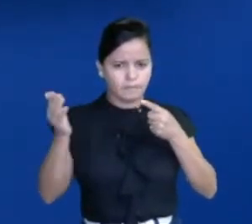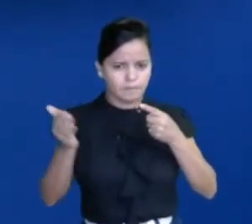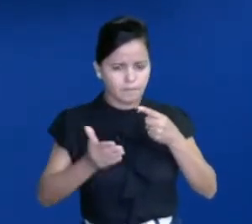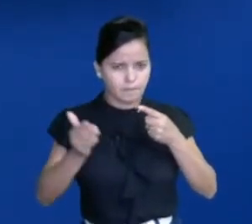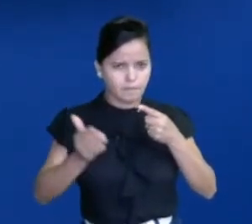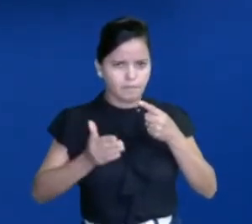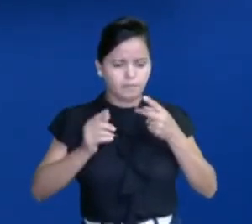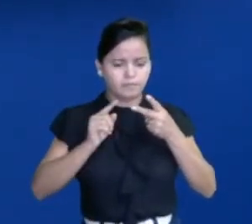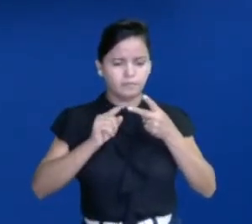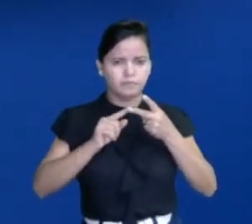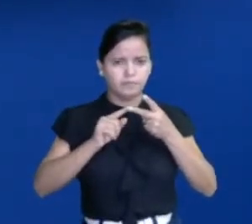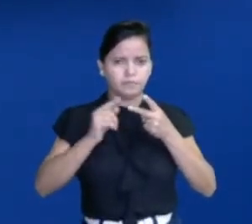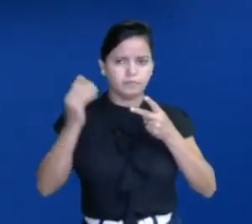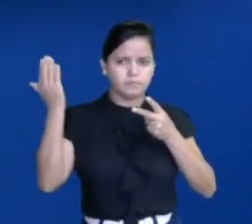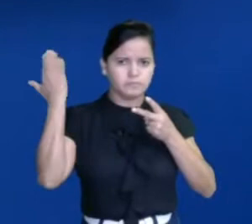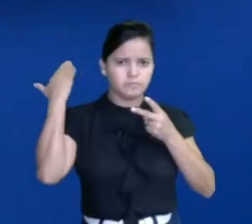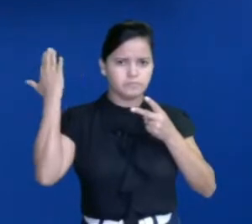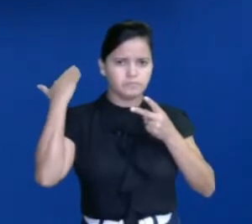futuro.